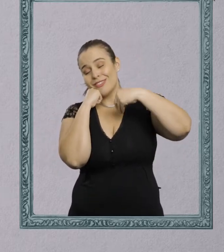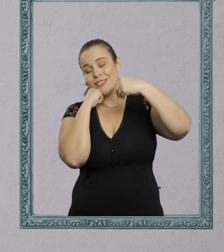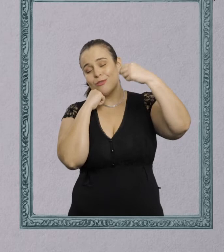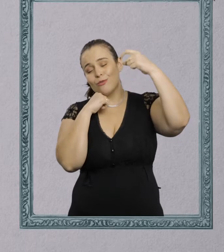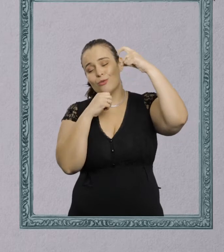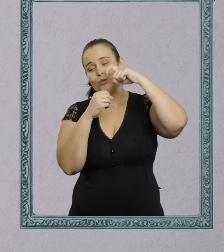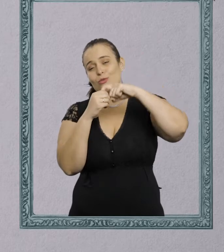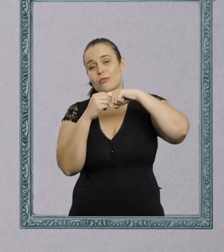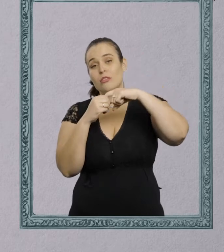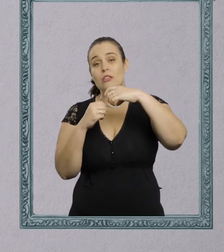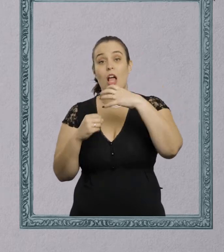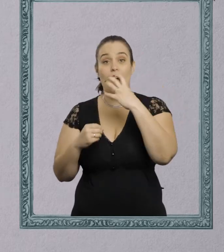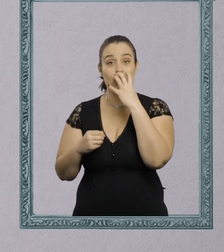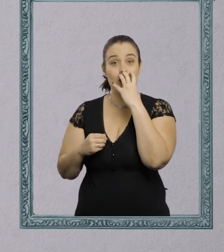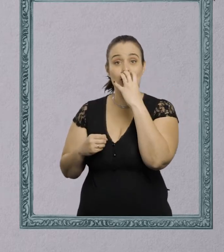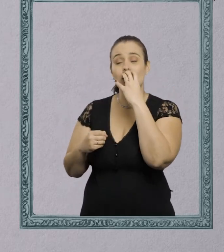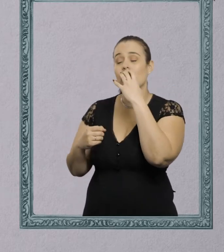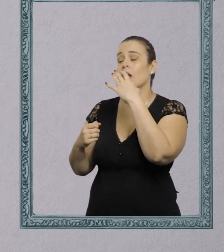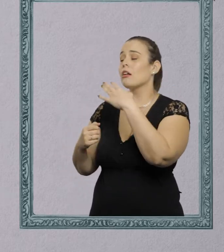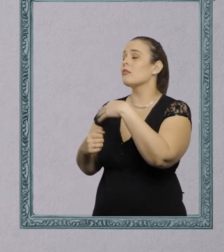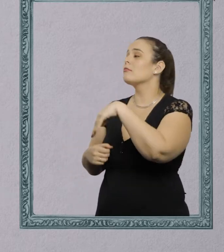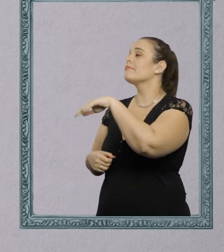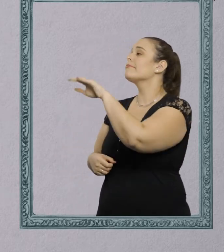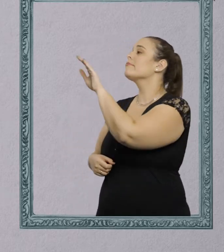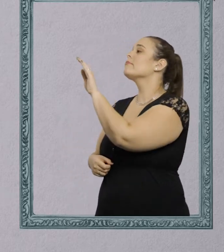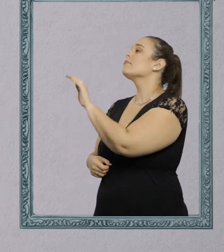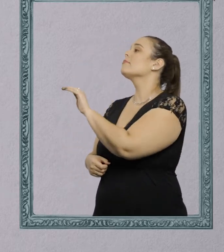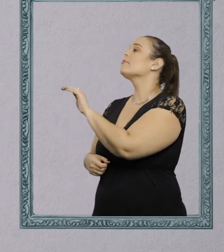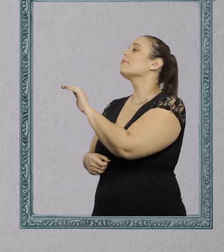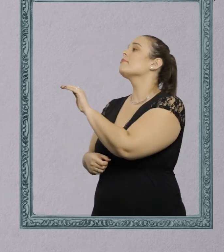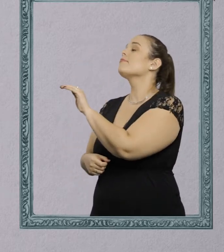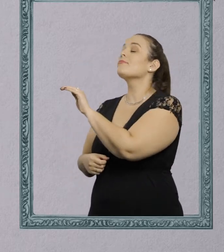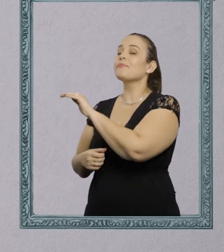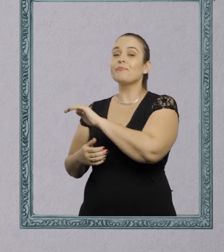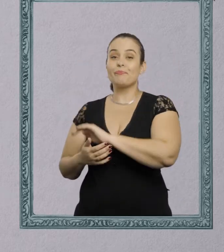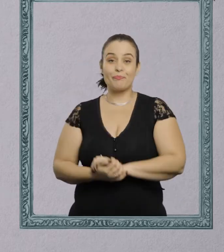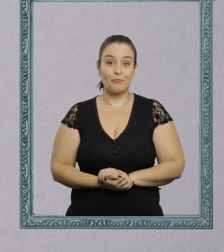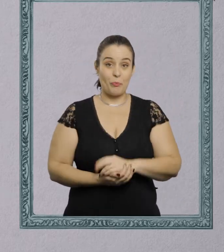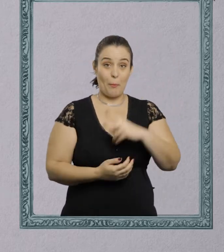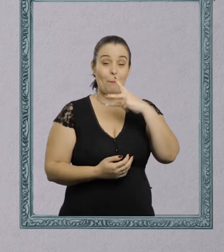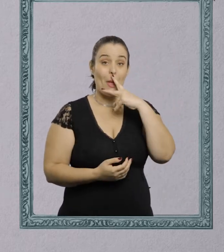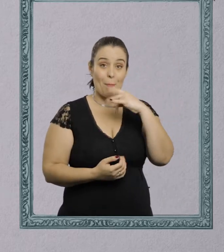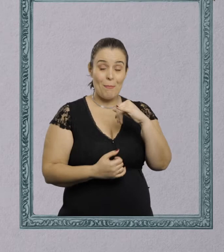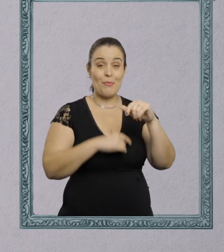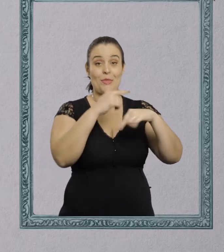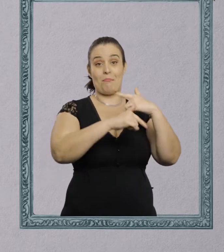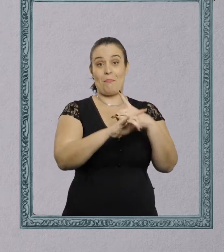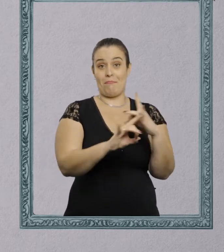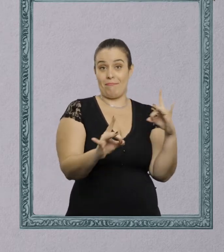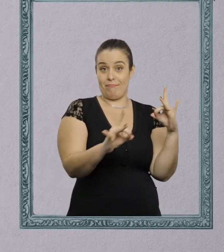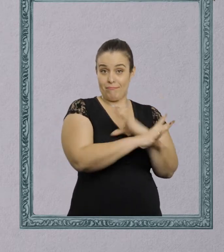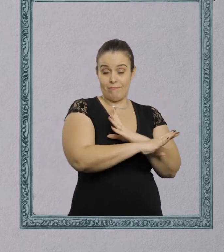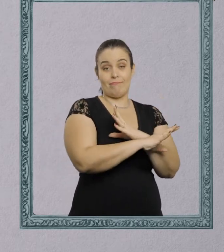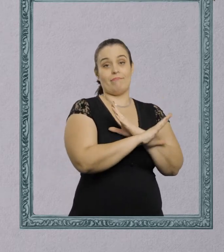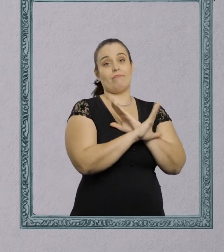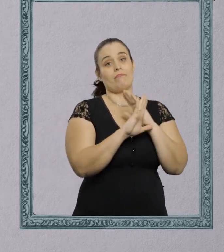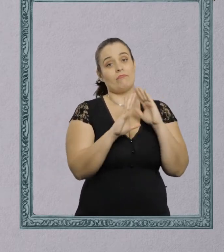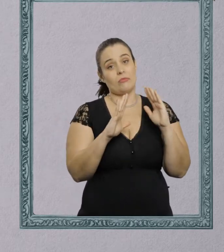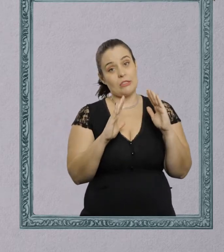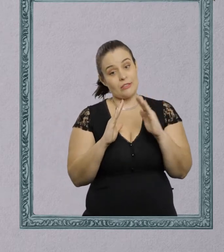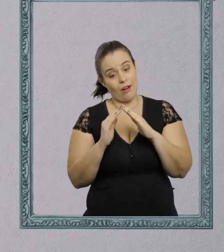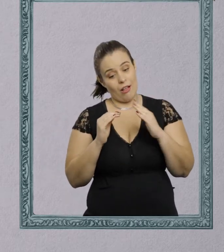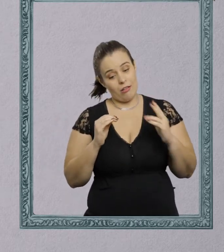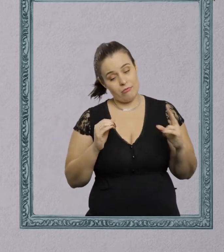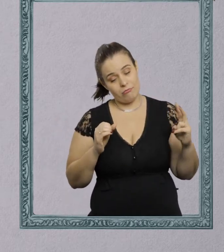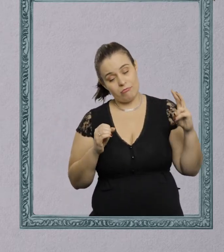da dona para consolá-la. Quando o senhor Darling voltou do trabalho, foi com a casinha de cachorro para o quarto das